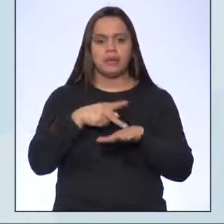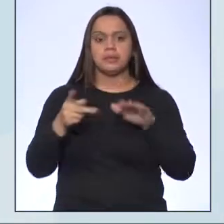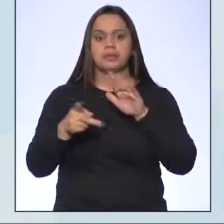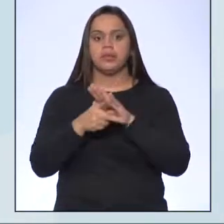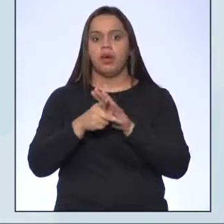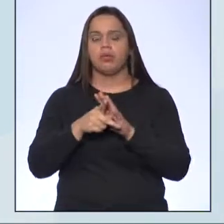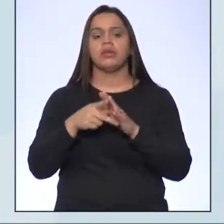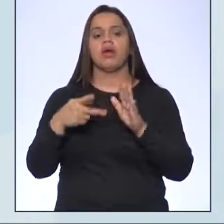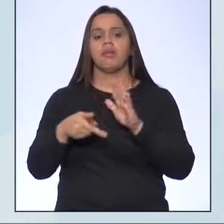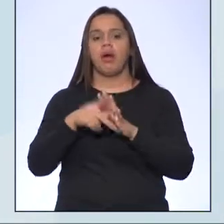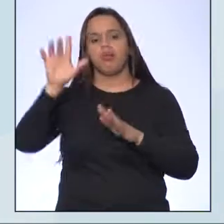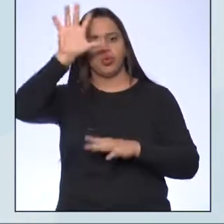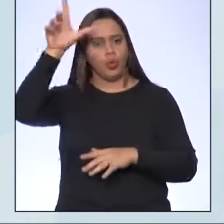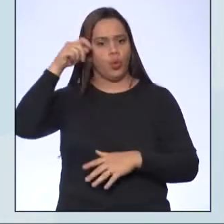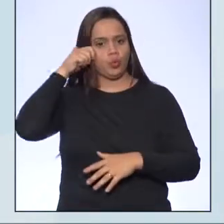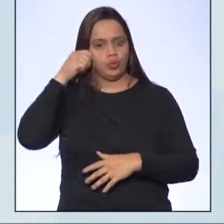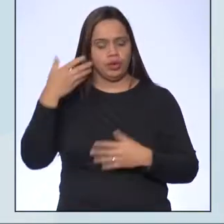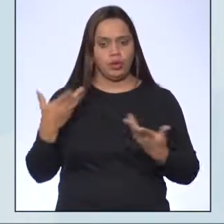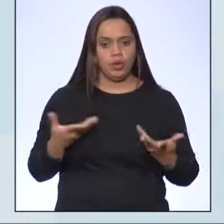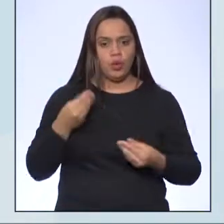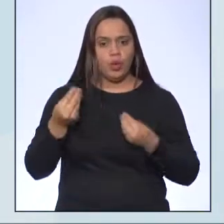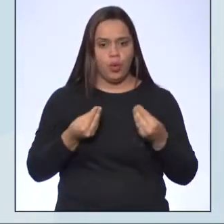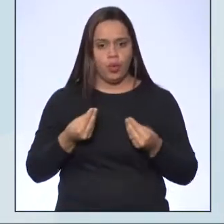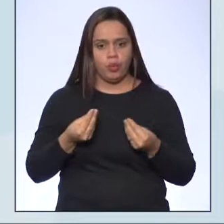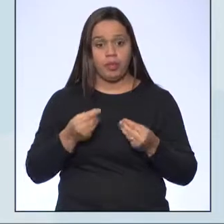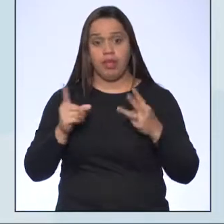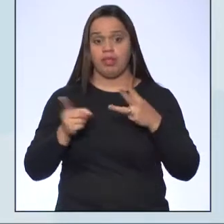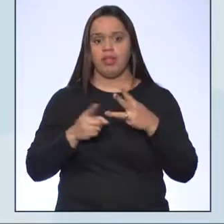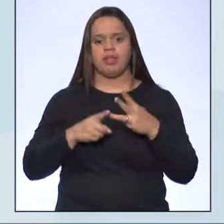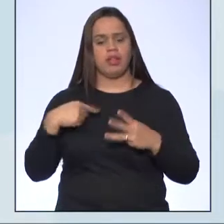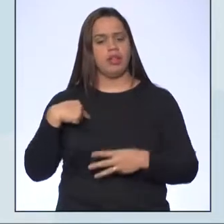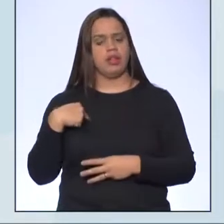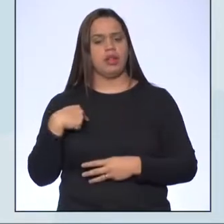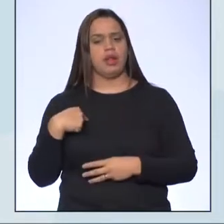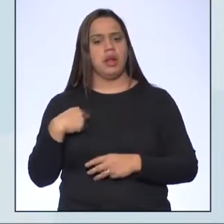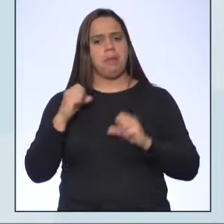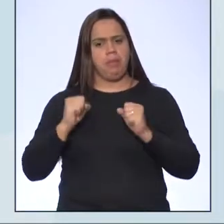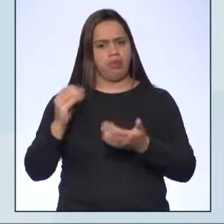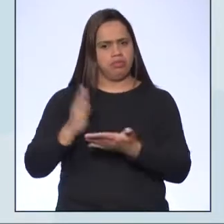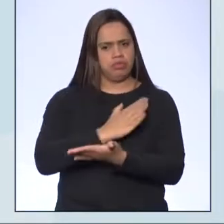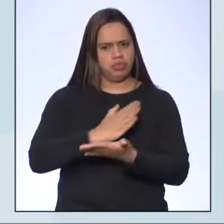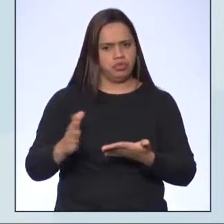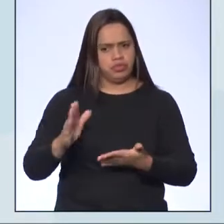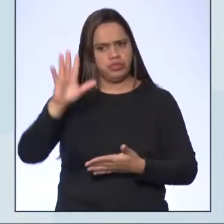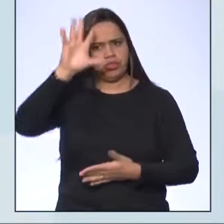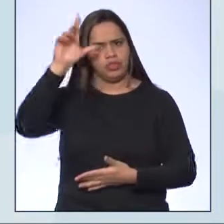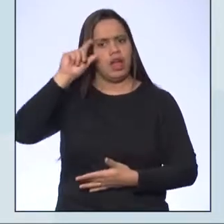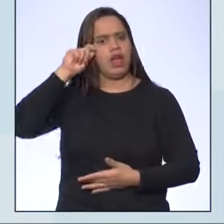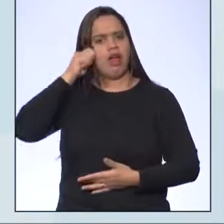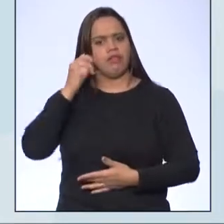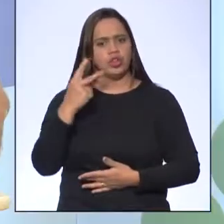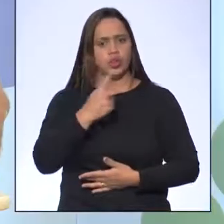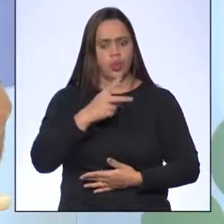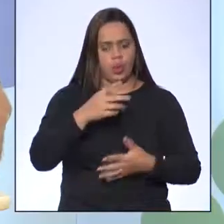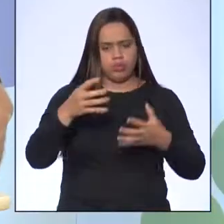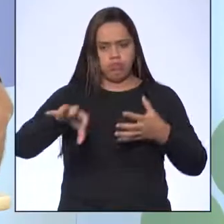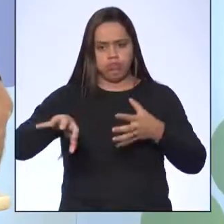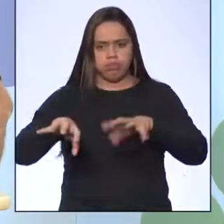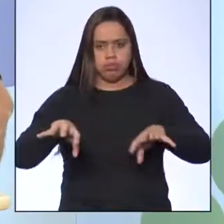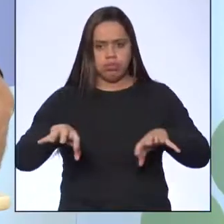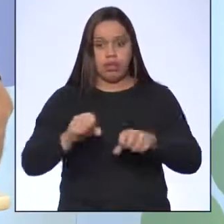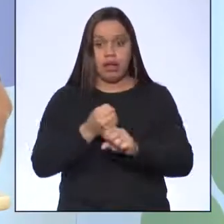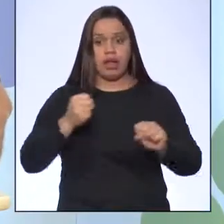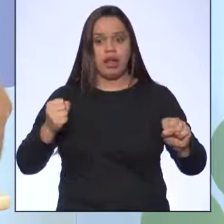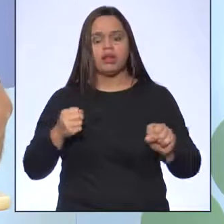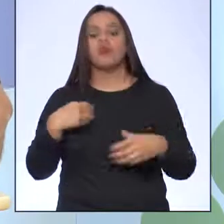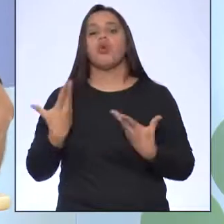parte desse continente? E a terceira: nós podemos dividir a África em duas grandes regiões. Quais são elas?